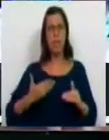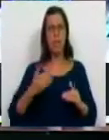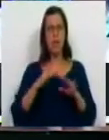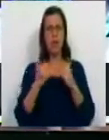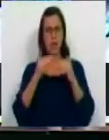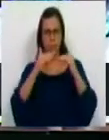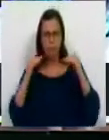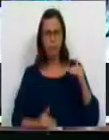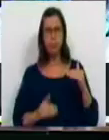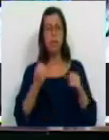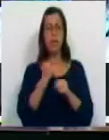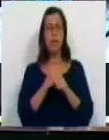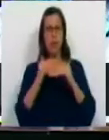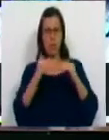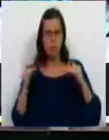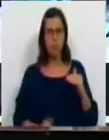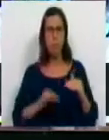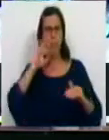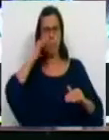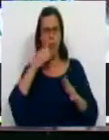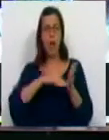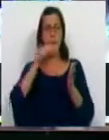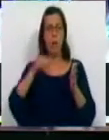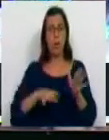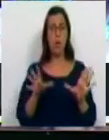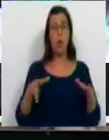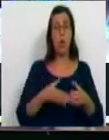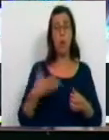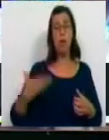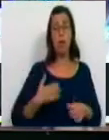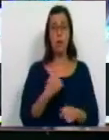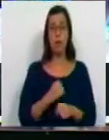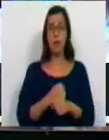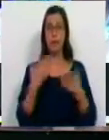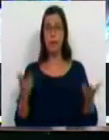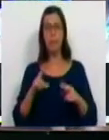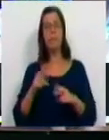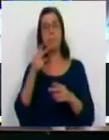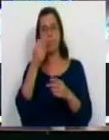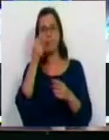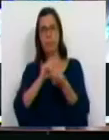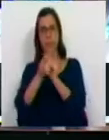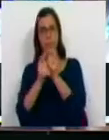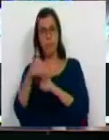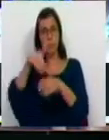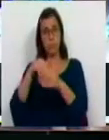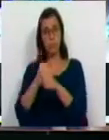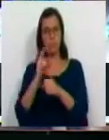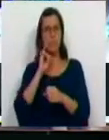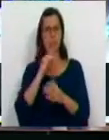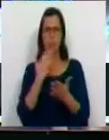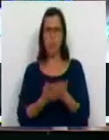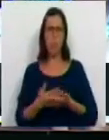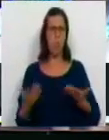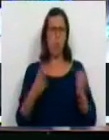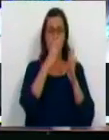direitos sociais e laborais. Ataques ferozes à contratação coletiva e direitos no trabalho. Reformas laborais que desvirtuaram por